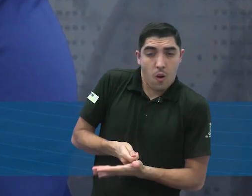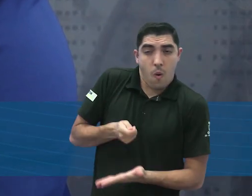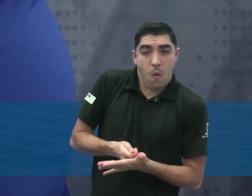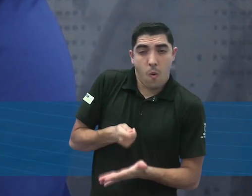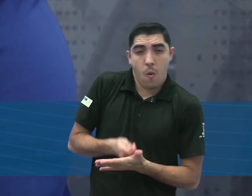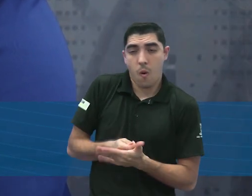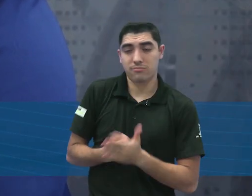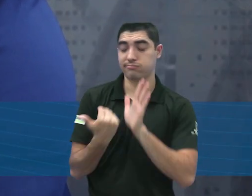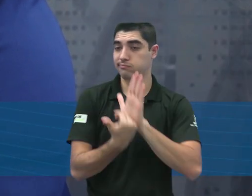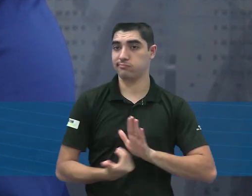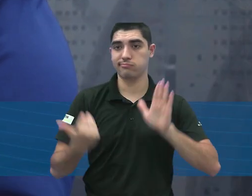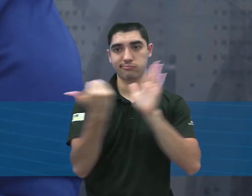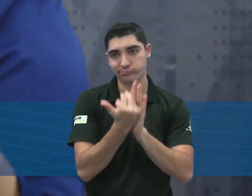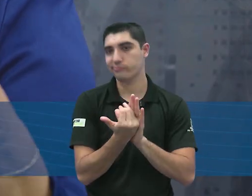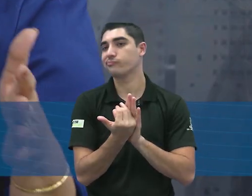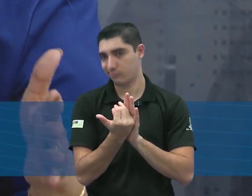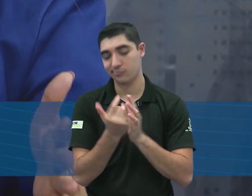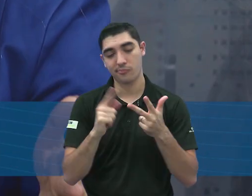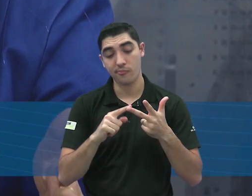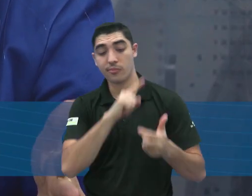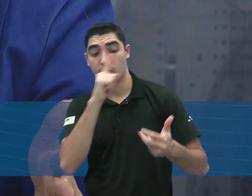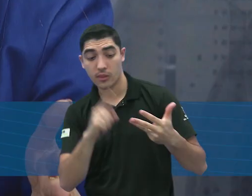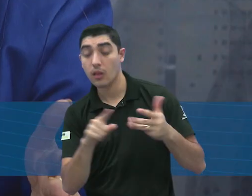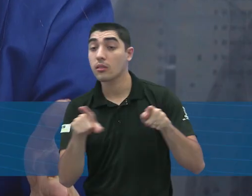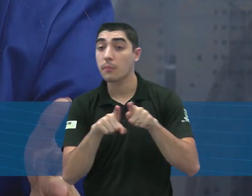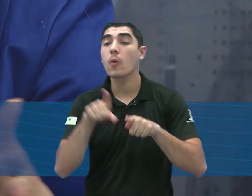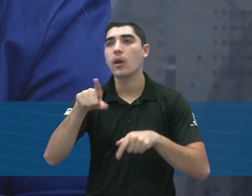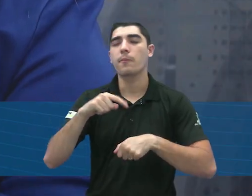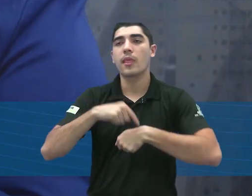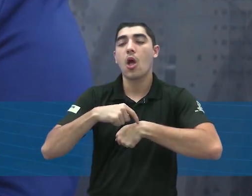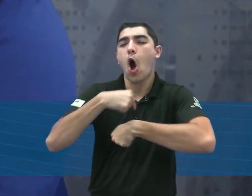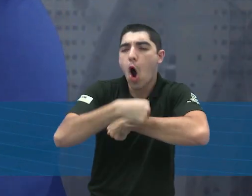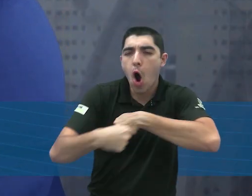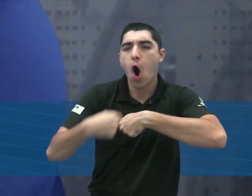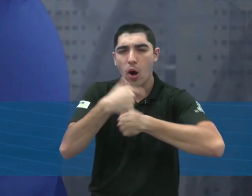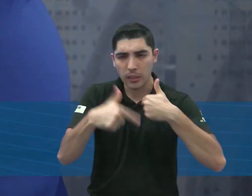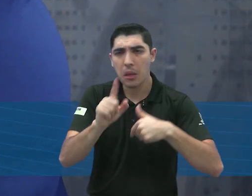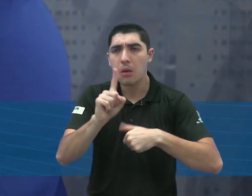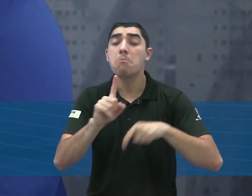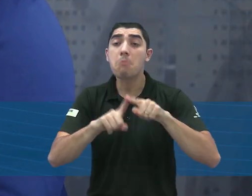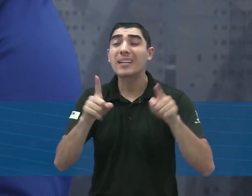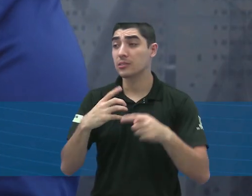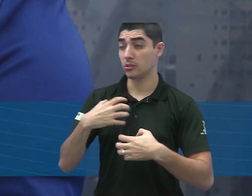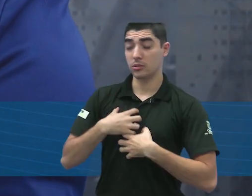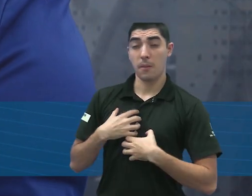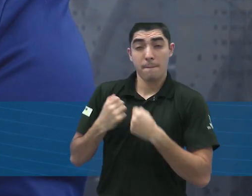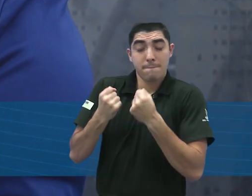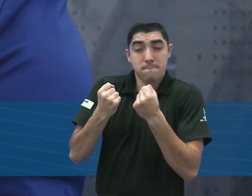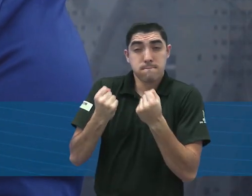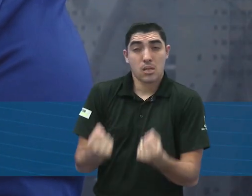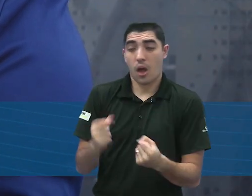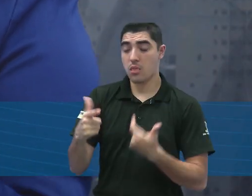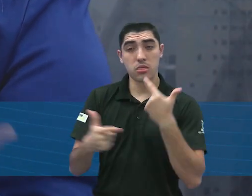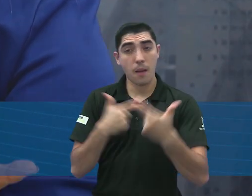pouco, Rafa, nessa questão que não é a jornada de trabalho, né? E sim a carga do trabalho. Muitas vezes o trabalho